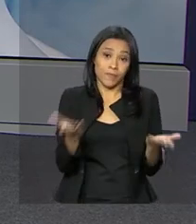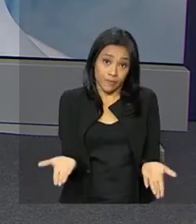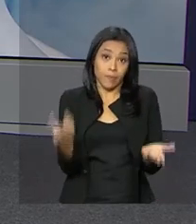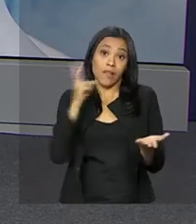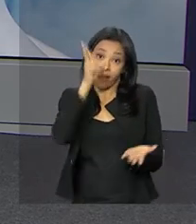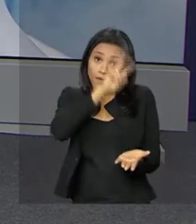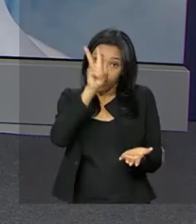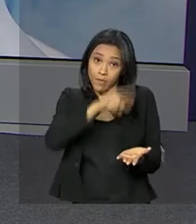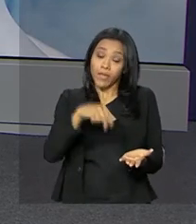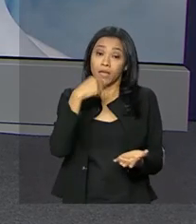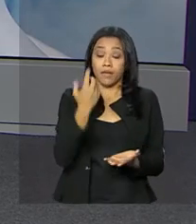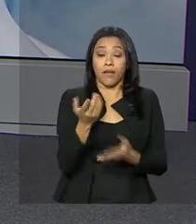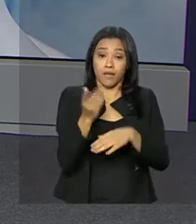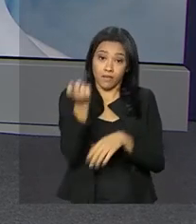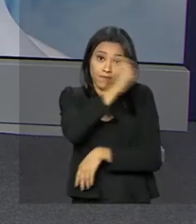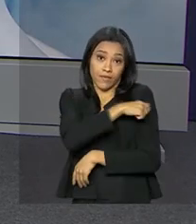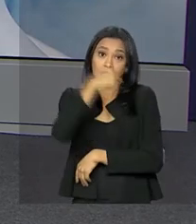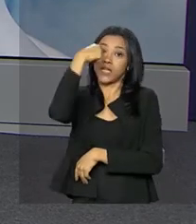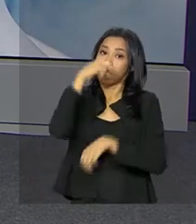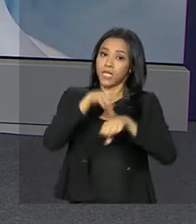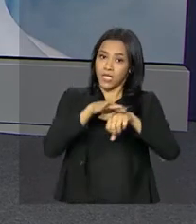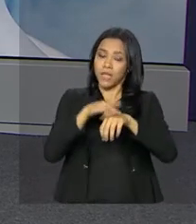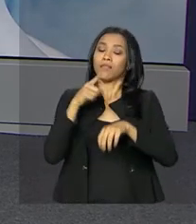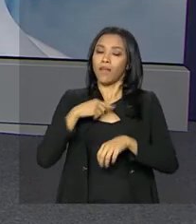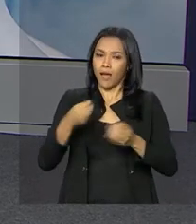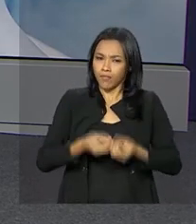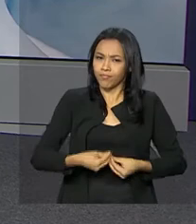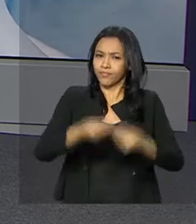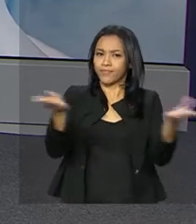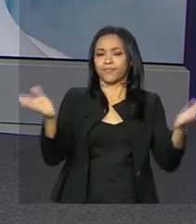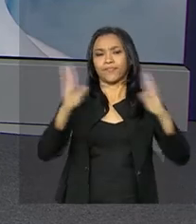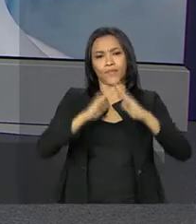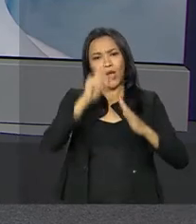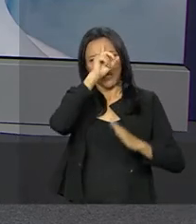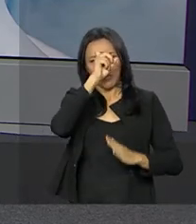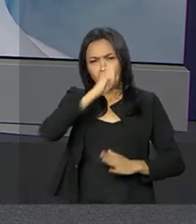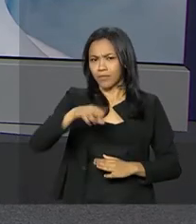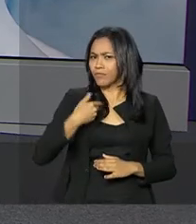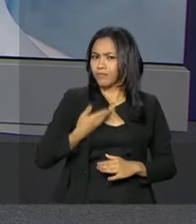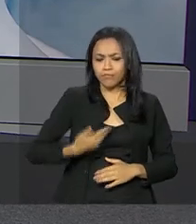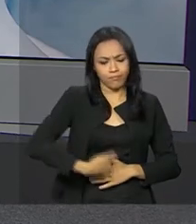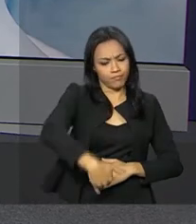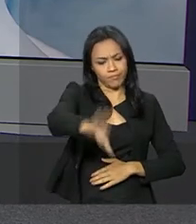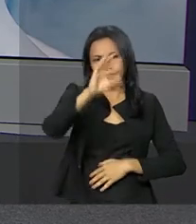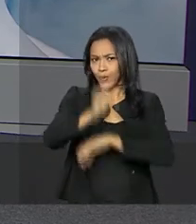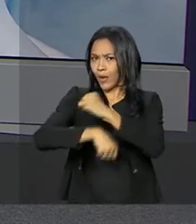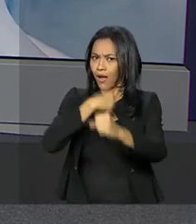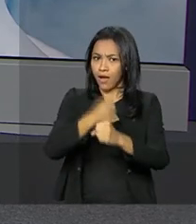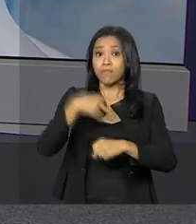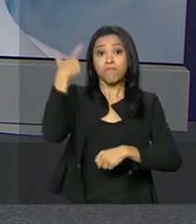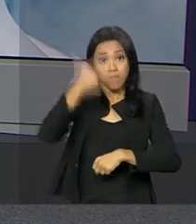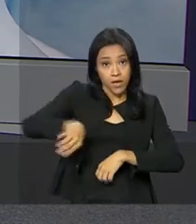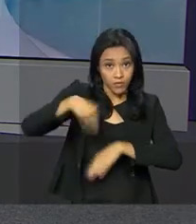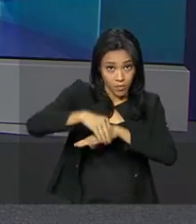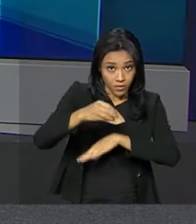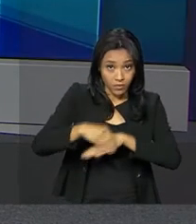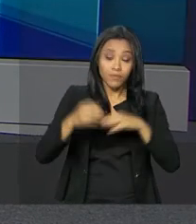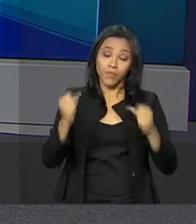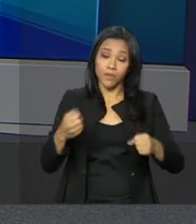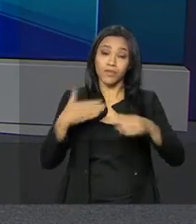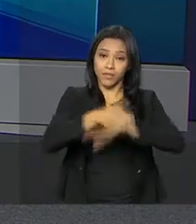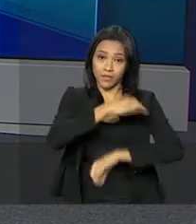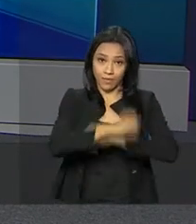vacinas contra a polio e o sarampo estão disponíveis durante todo o ano nos postos de saúde. Para mais informações, basta